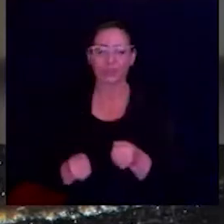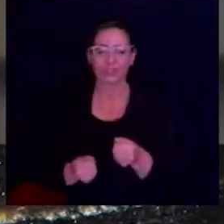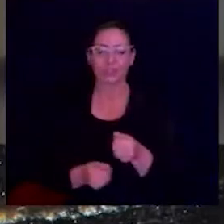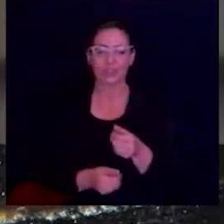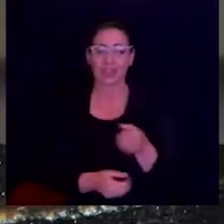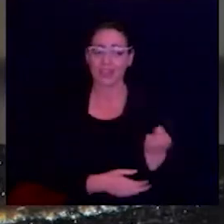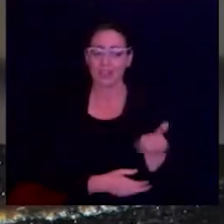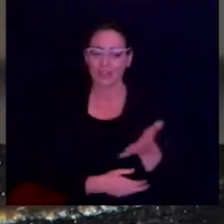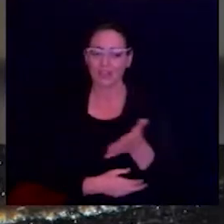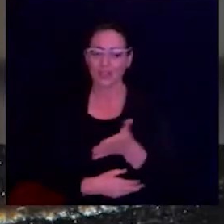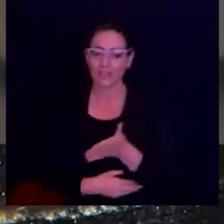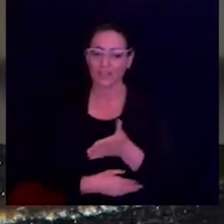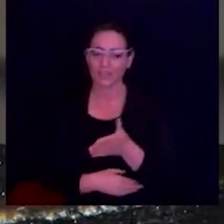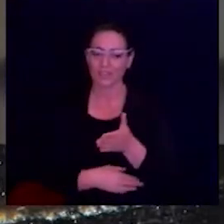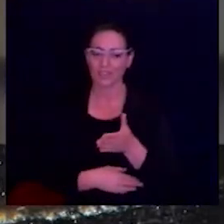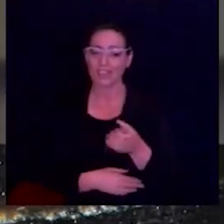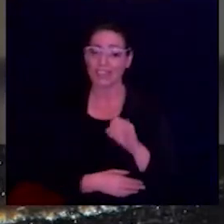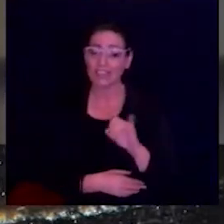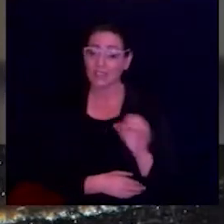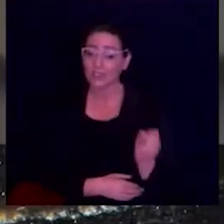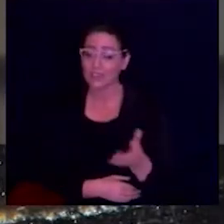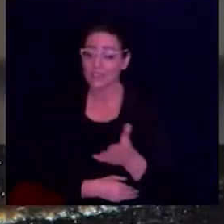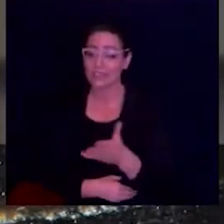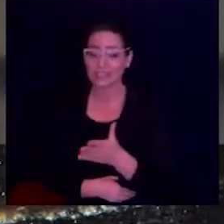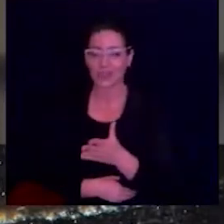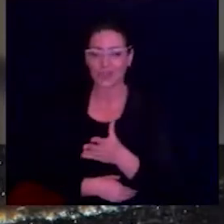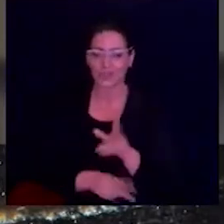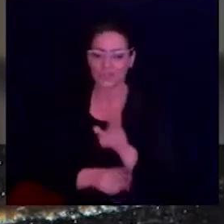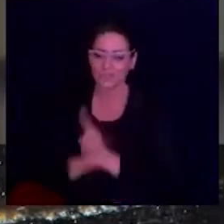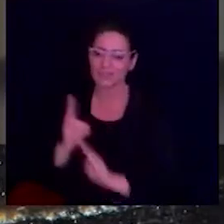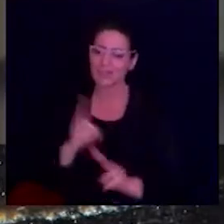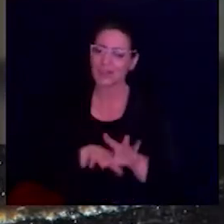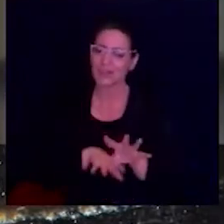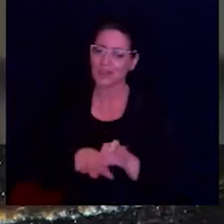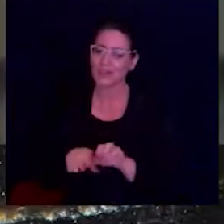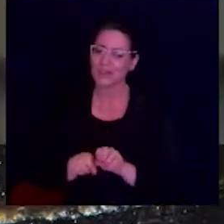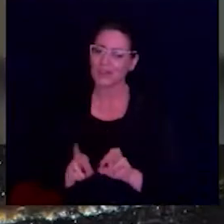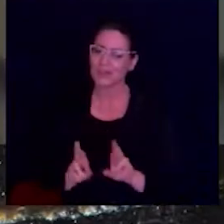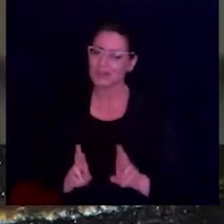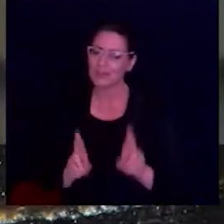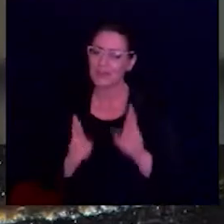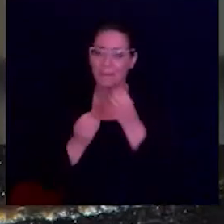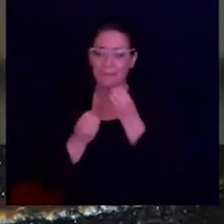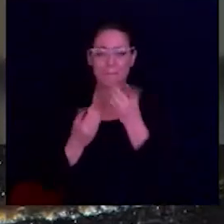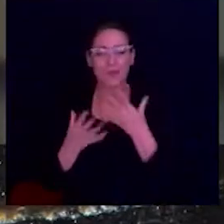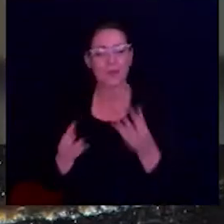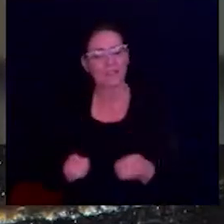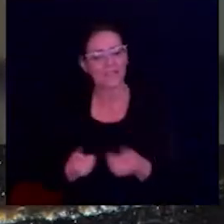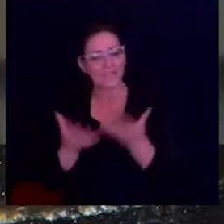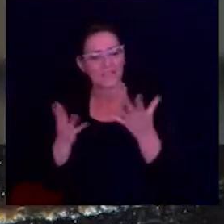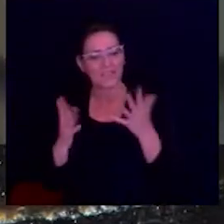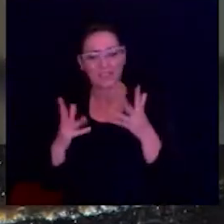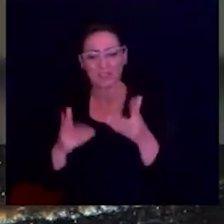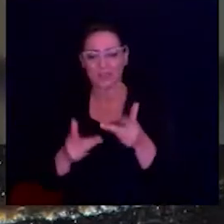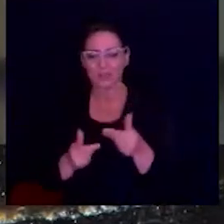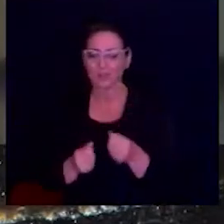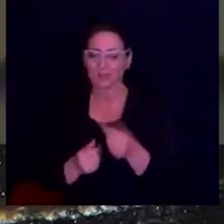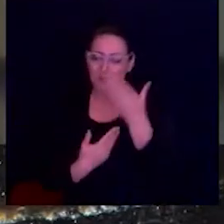inovadora formatura e desejo aí, né, boas comemorações a todos. Muito obrigado, fiquem